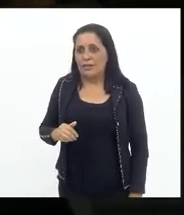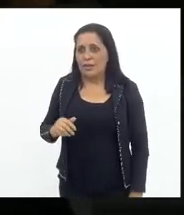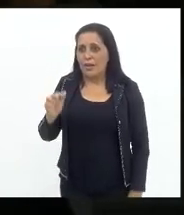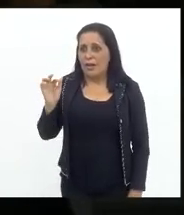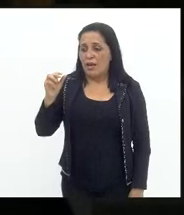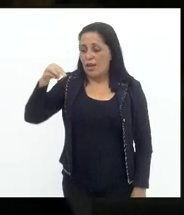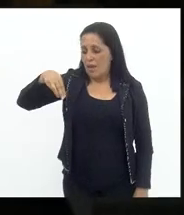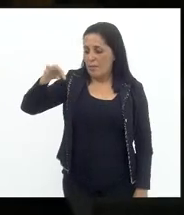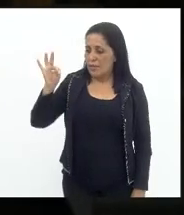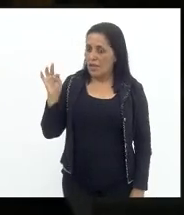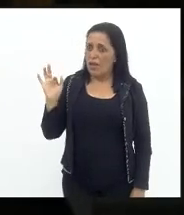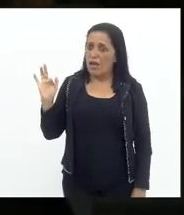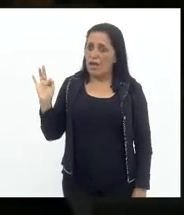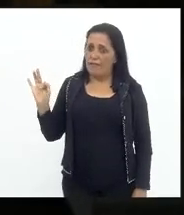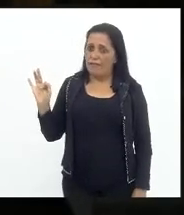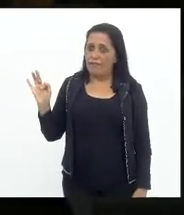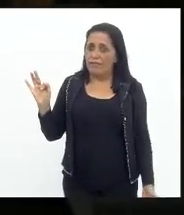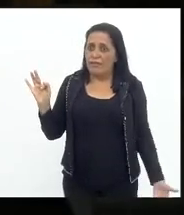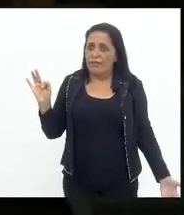MTF,